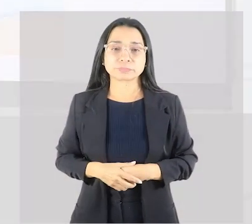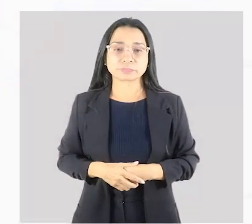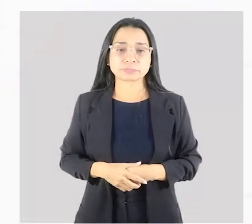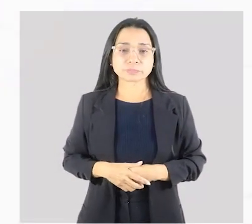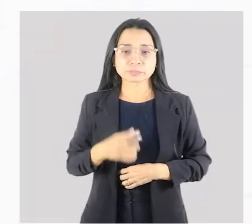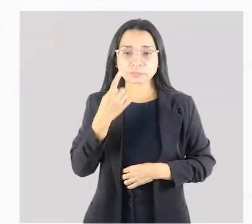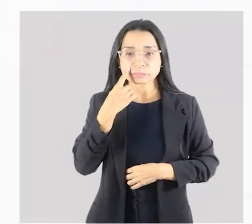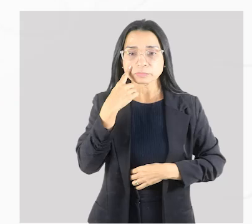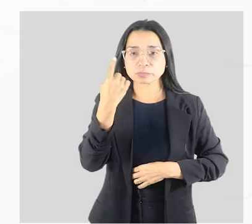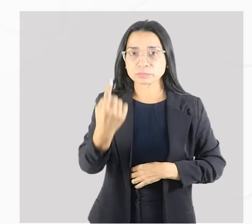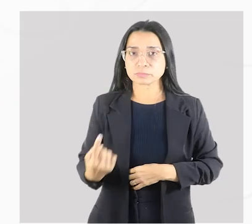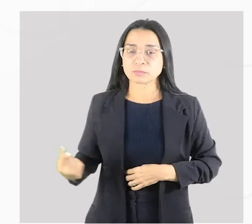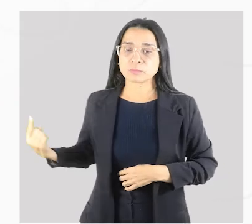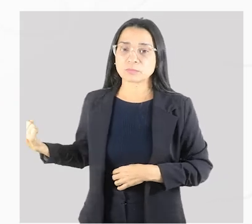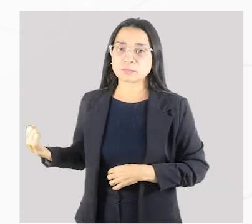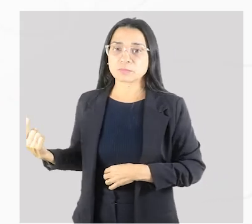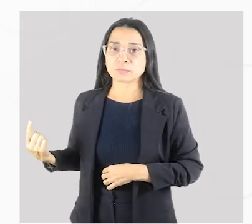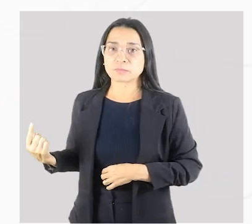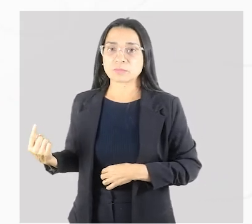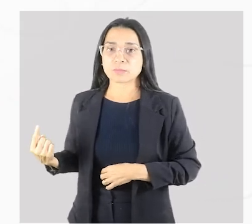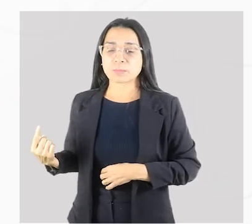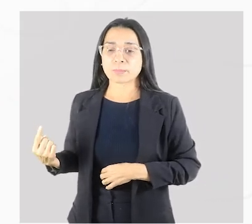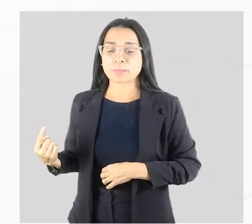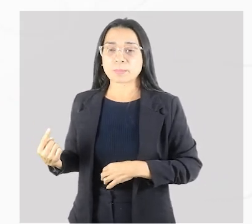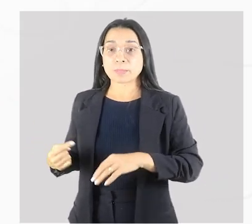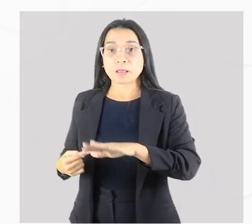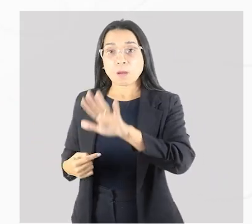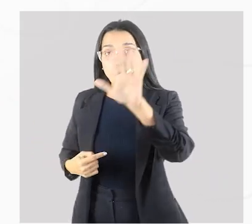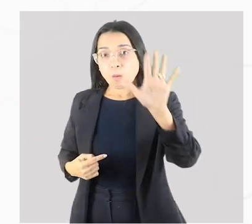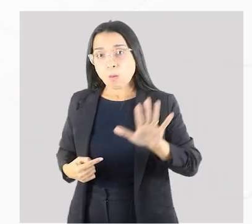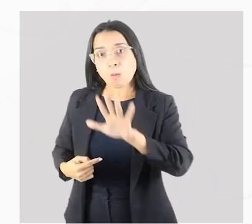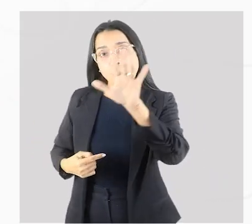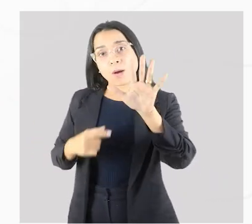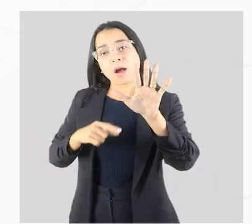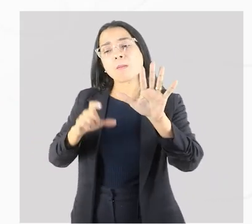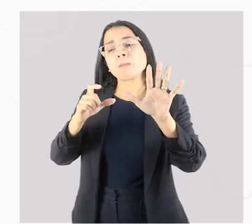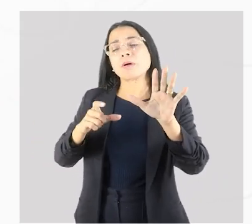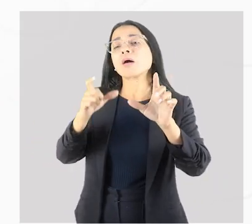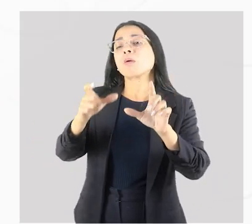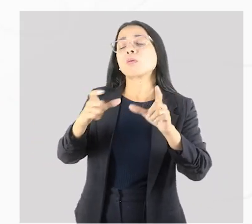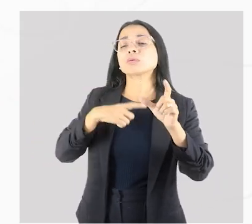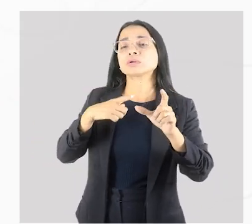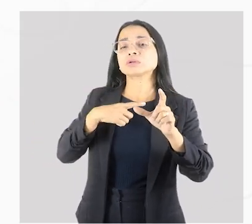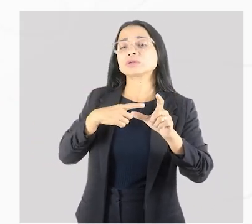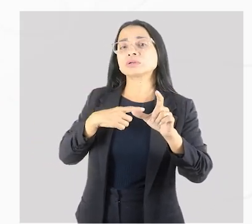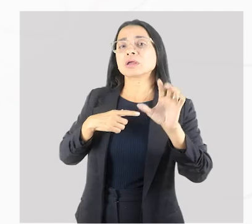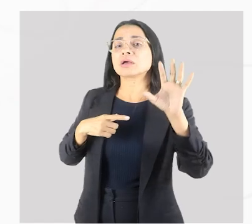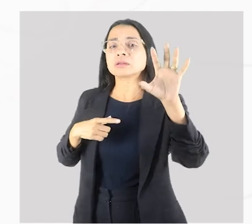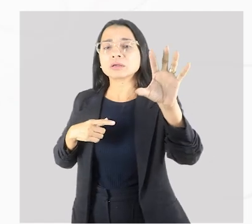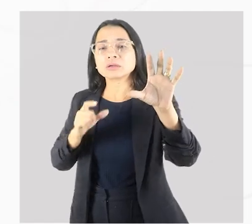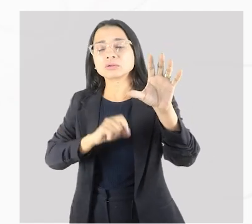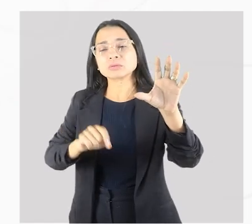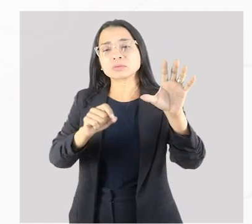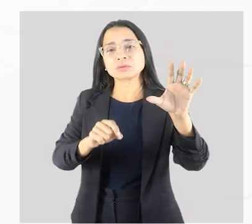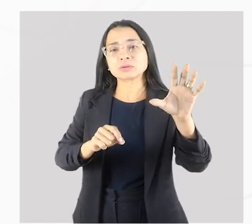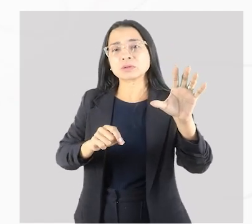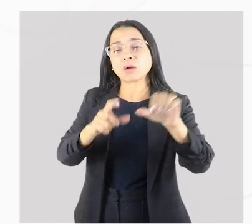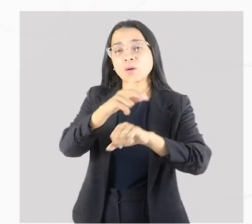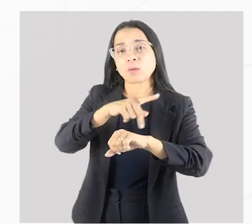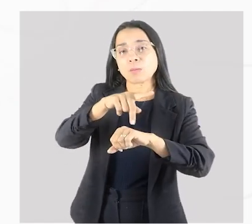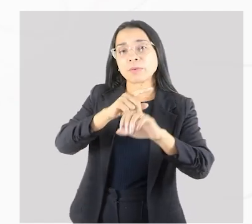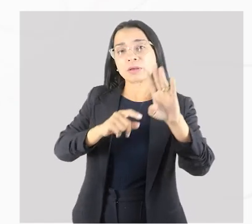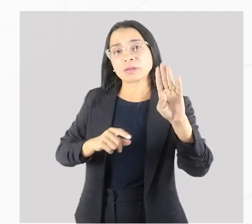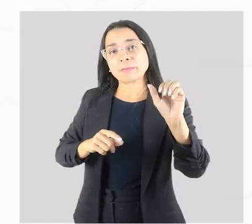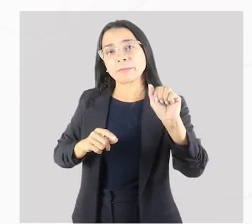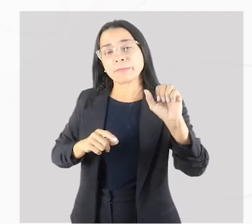Analisando o mapa espanhol, onde estão situadas ambas as regiões. Nós temos a região do País Basco, que está situado ali a norte da